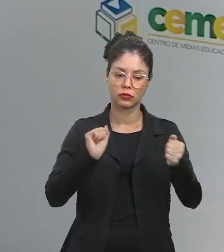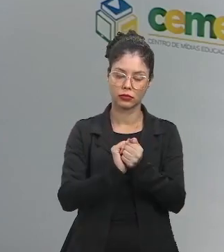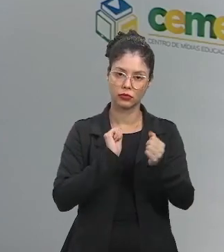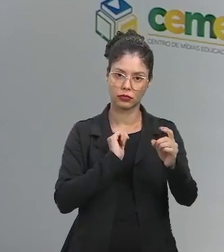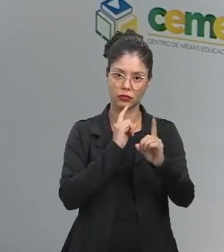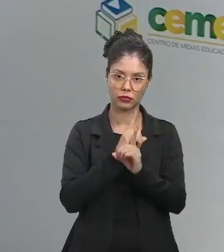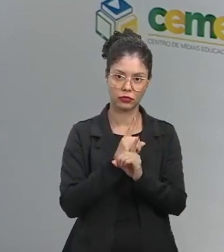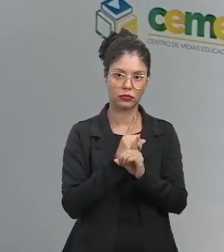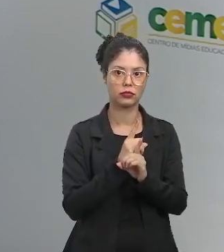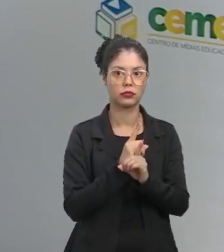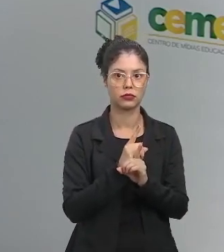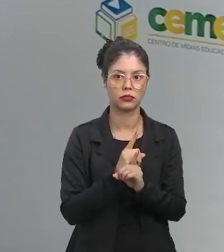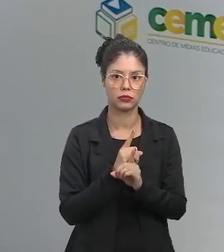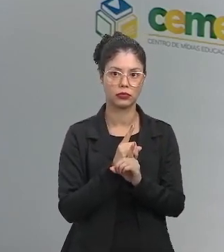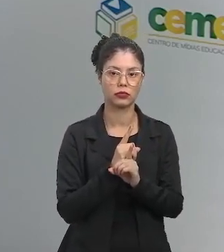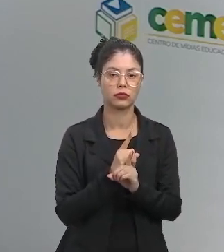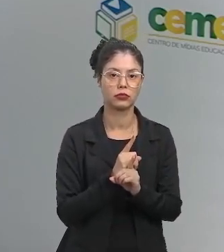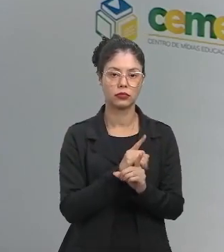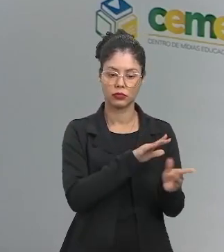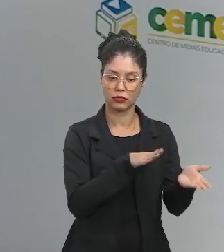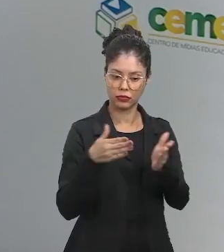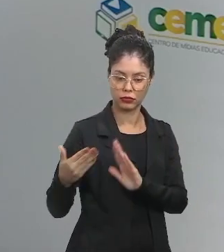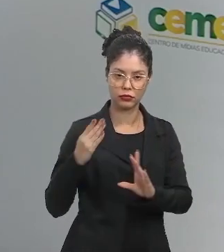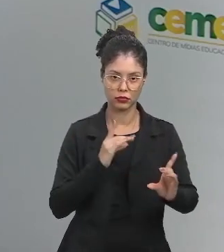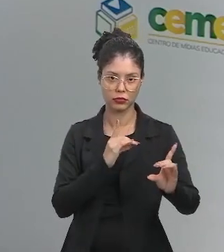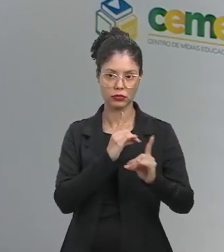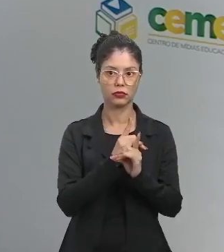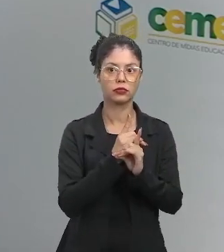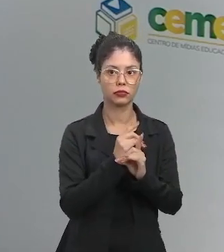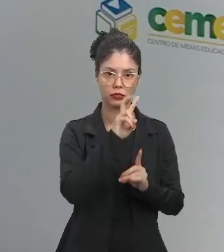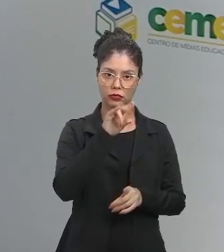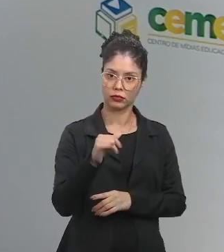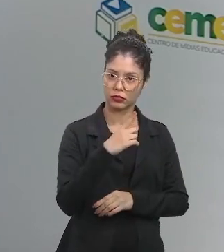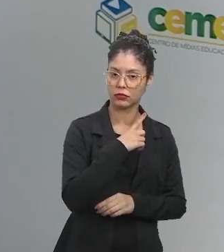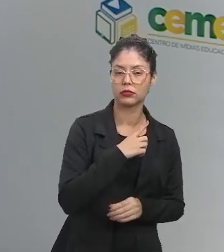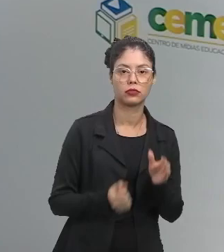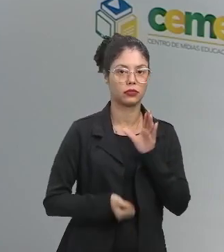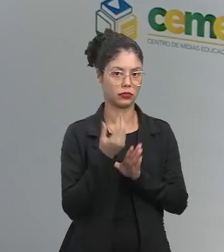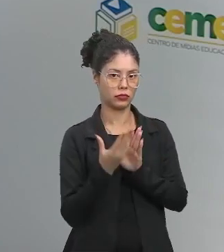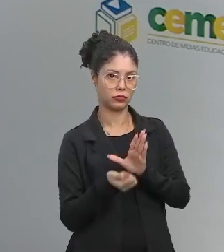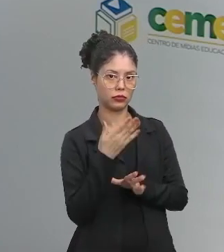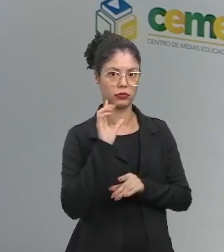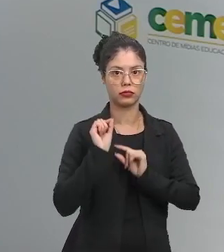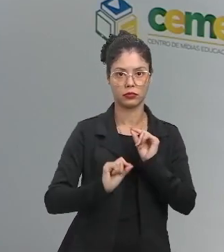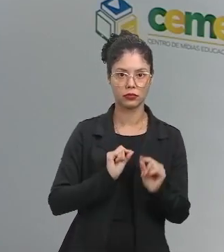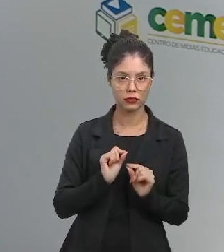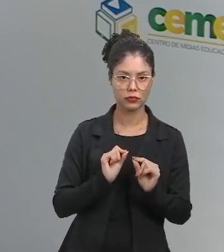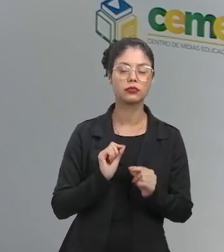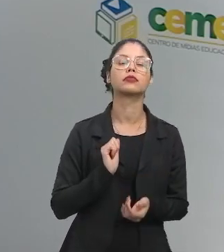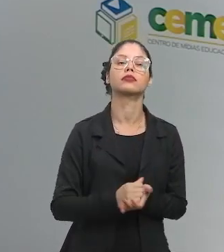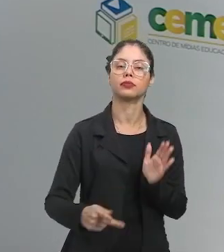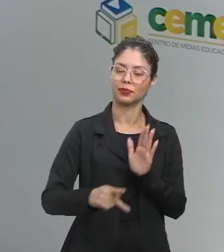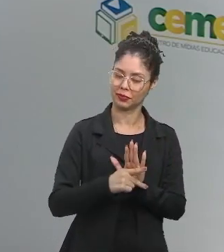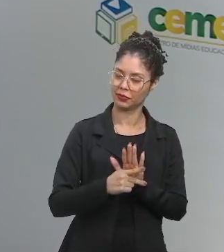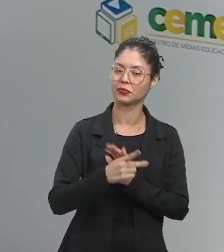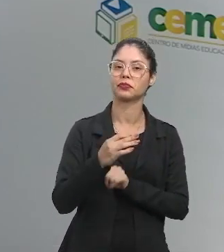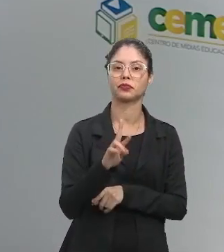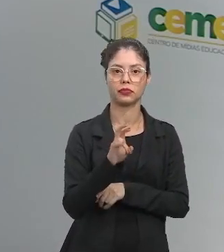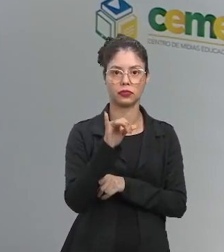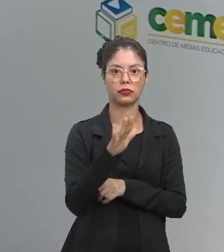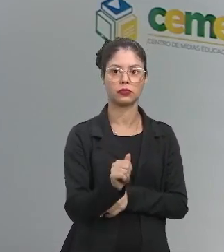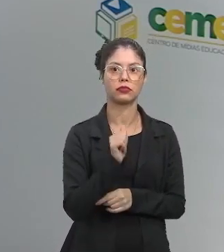encontrar e, a partir desse encontro, vai haver a produção de uma proteína,